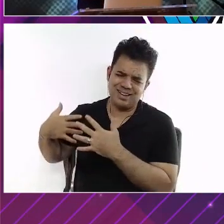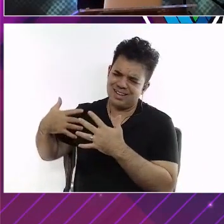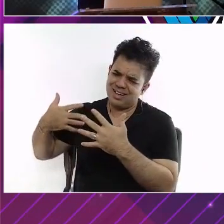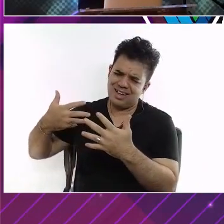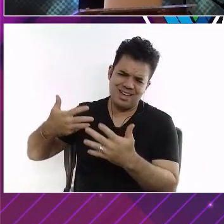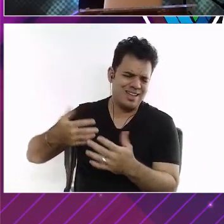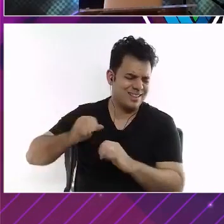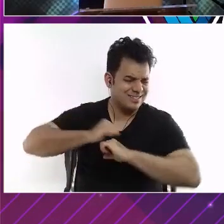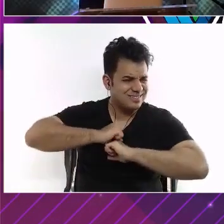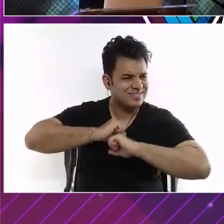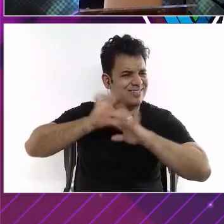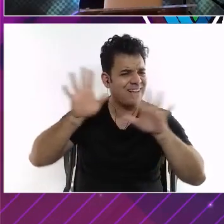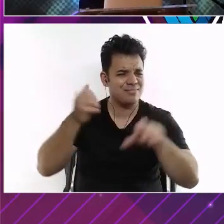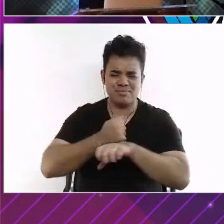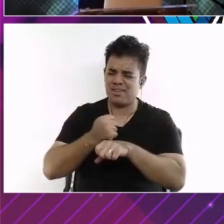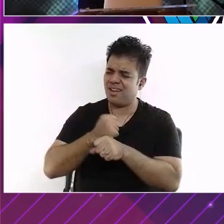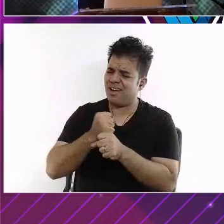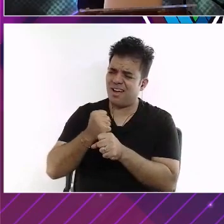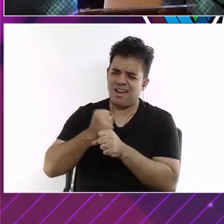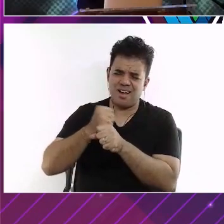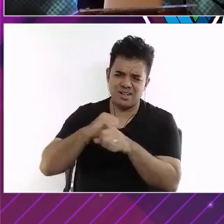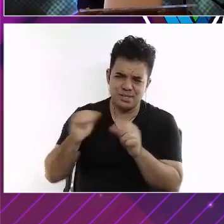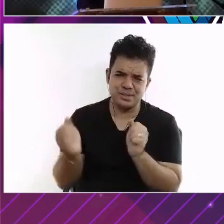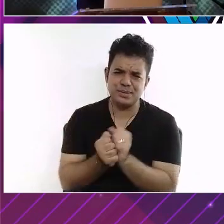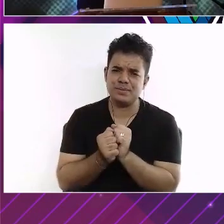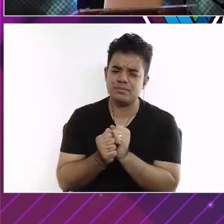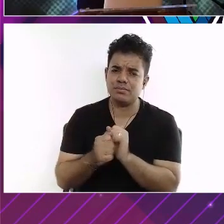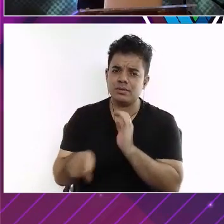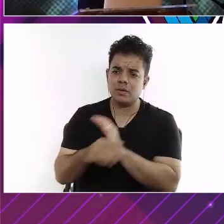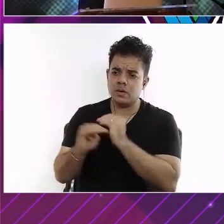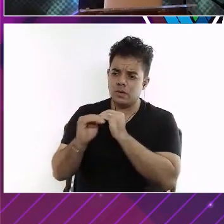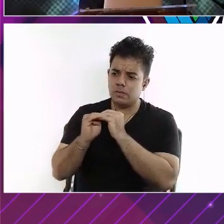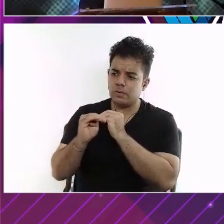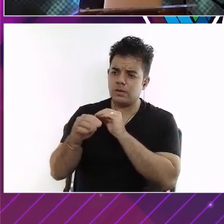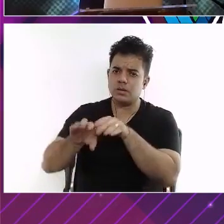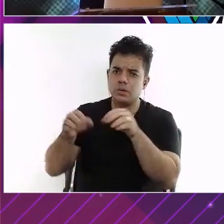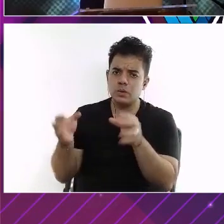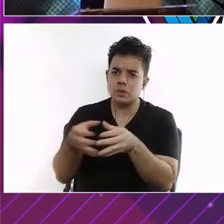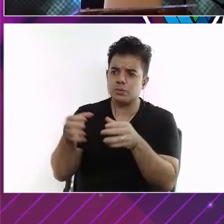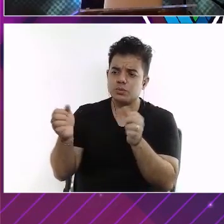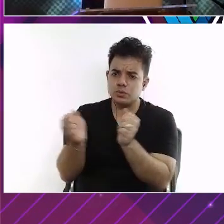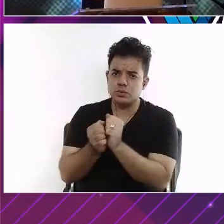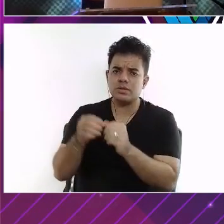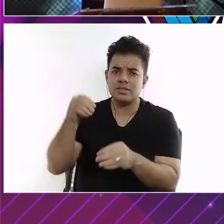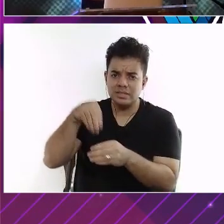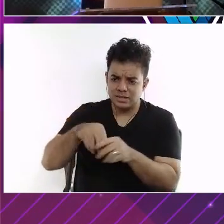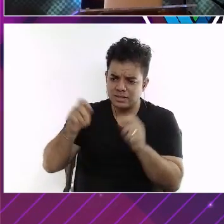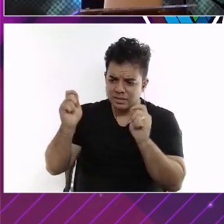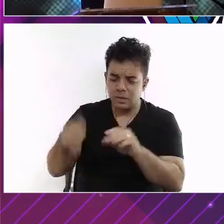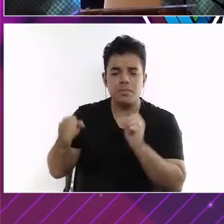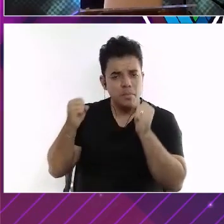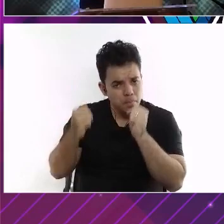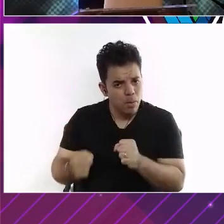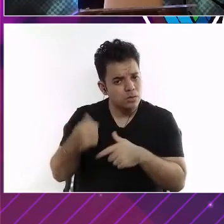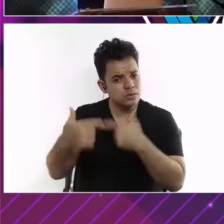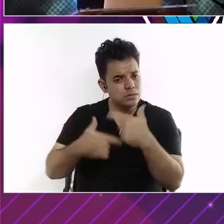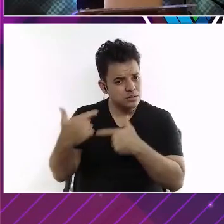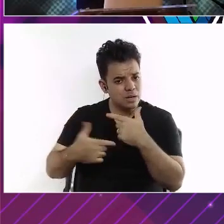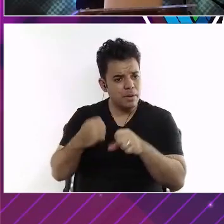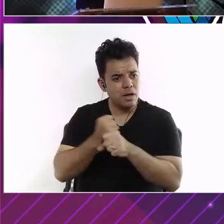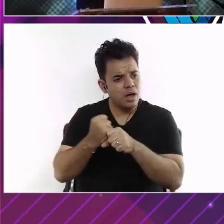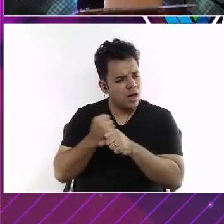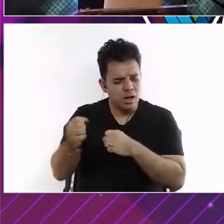parte essencial de estabilidade dos times, é as pessoas perceberem que elas podem estar naquela instituição no longo prazo.